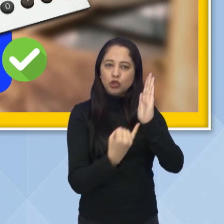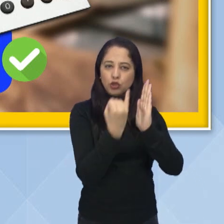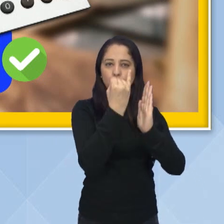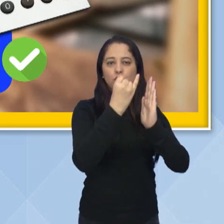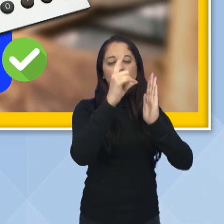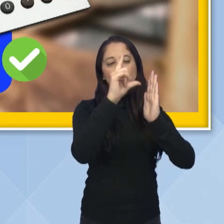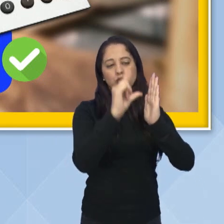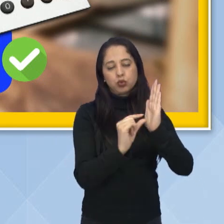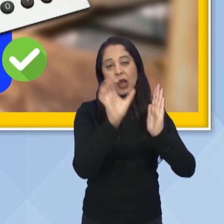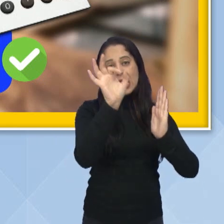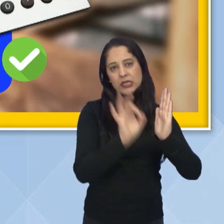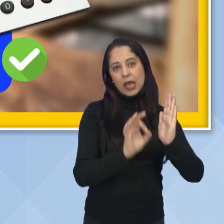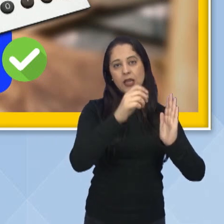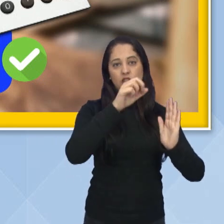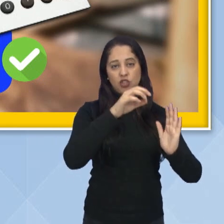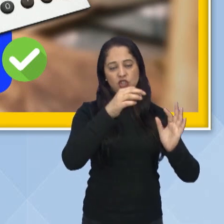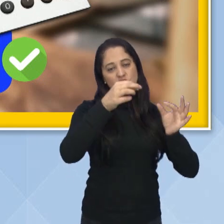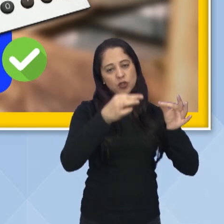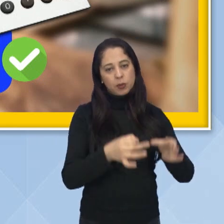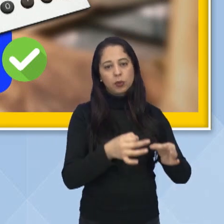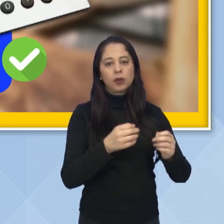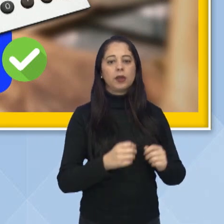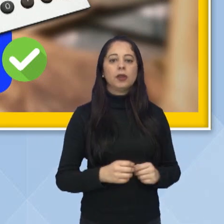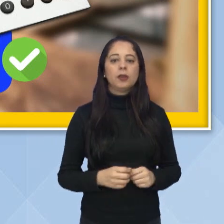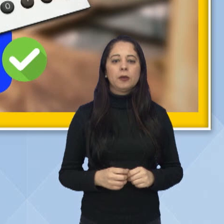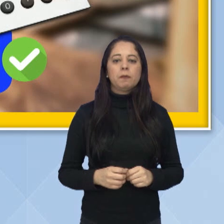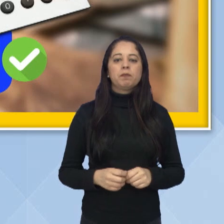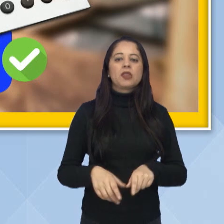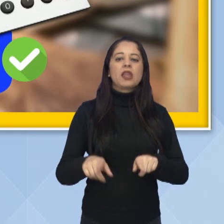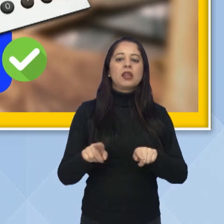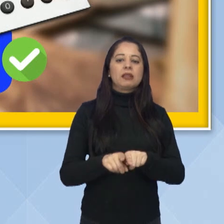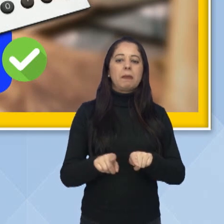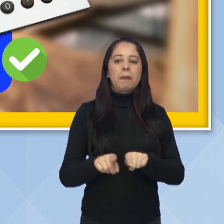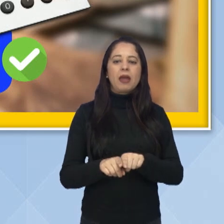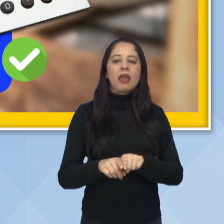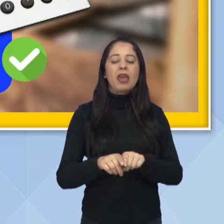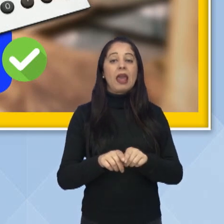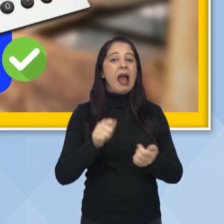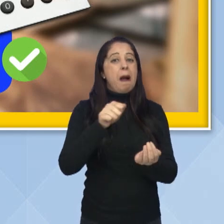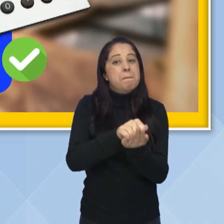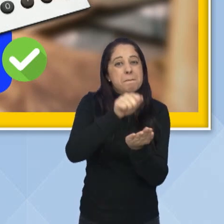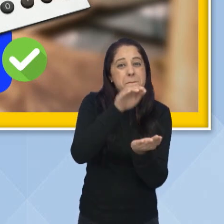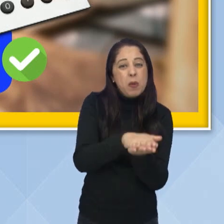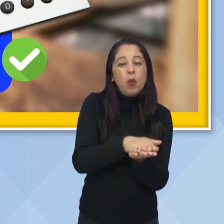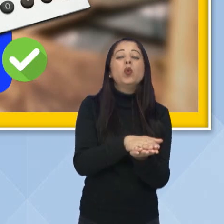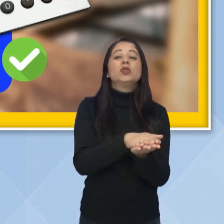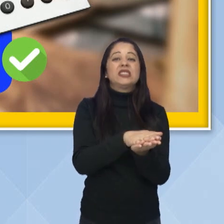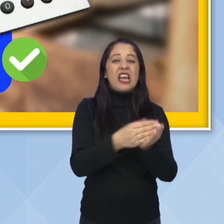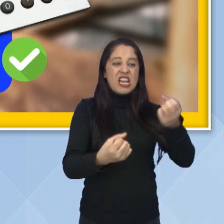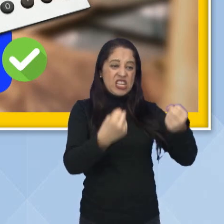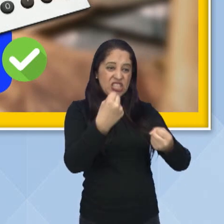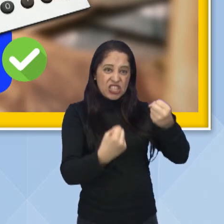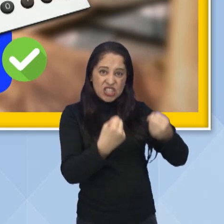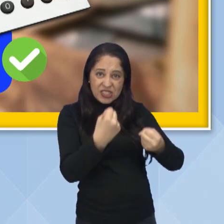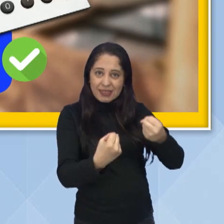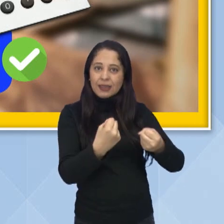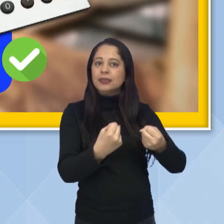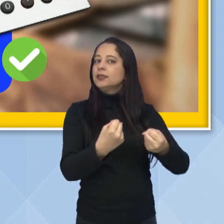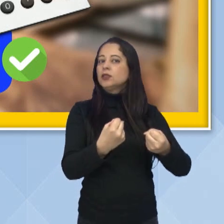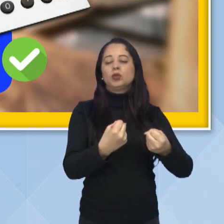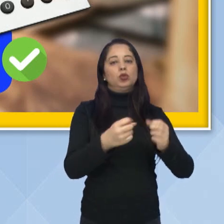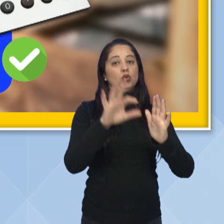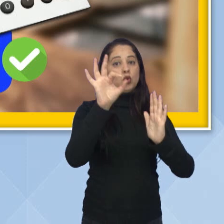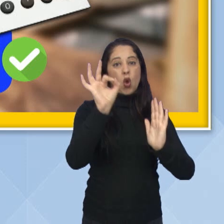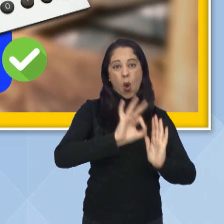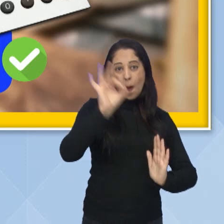imposto, às taxas municipais, com exceção de multas de trânsito, ISS, que é